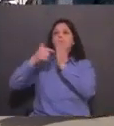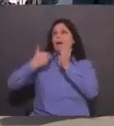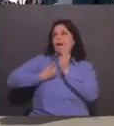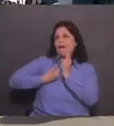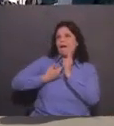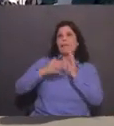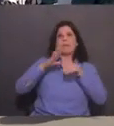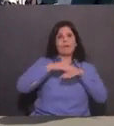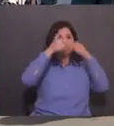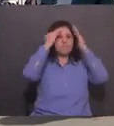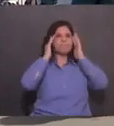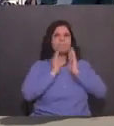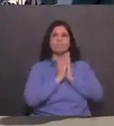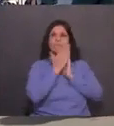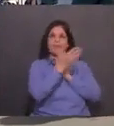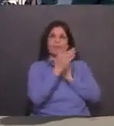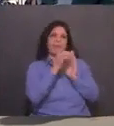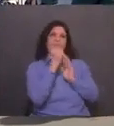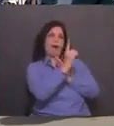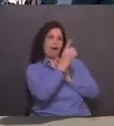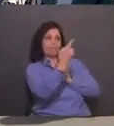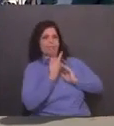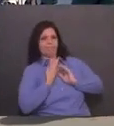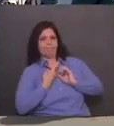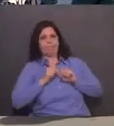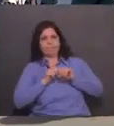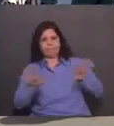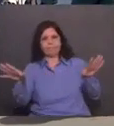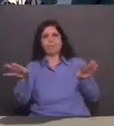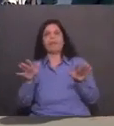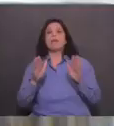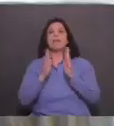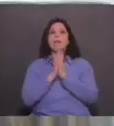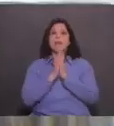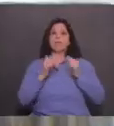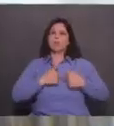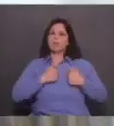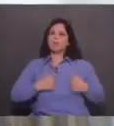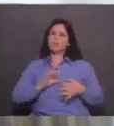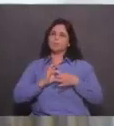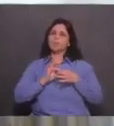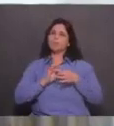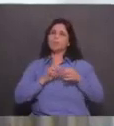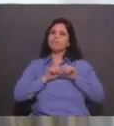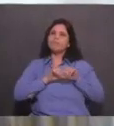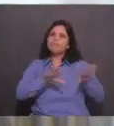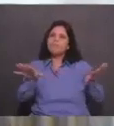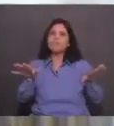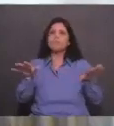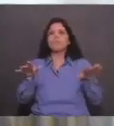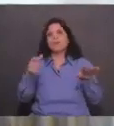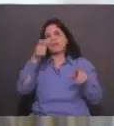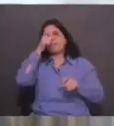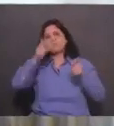pela Virgem Maria. Dar coração à Igreja. Dar coração ao